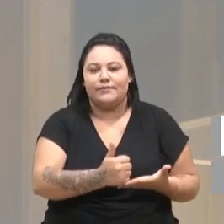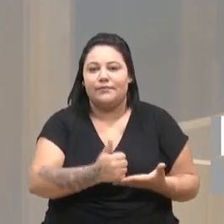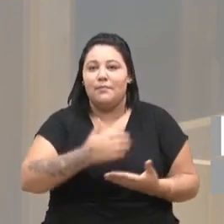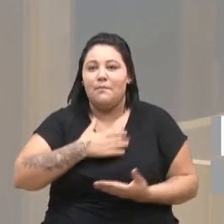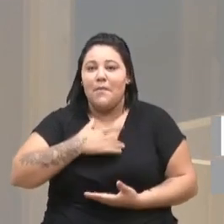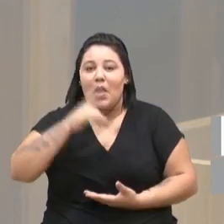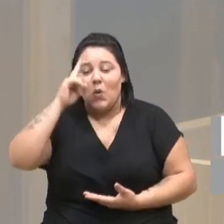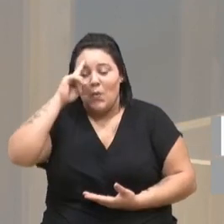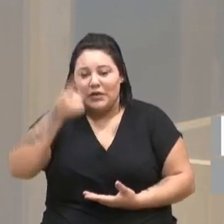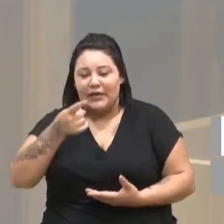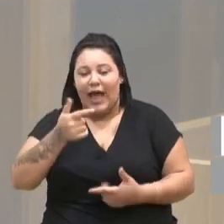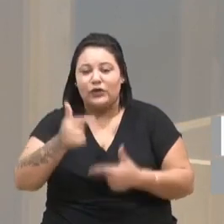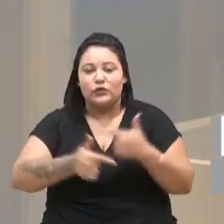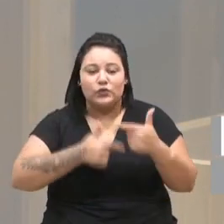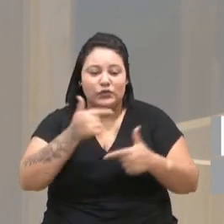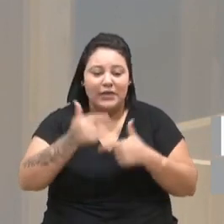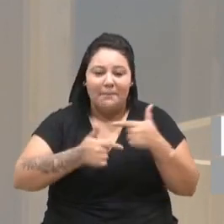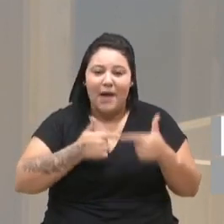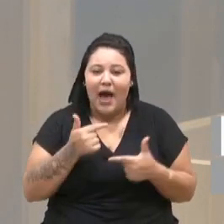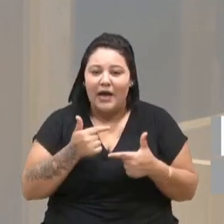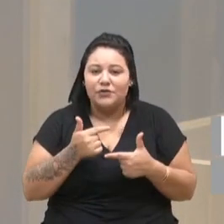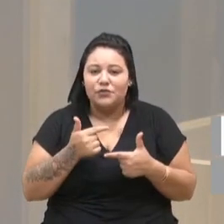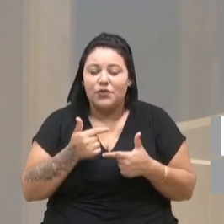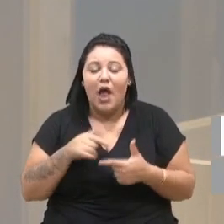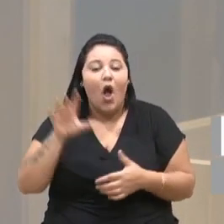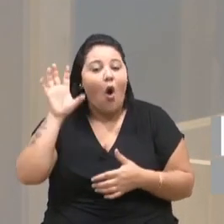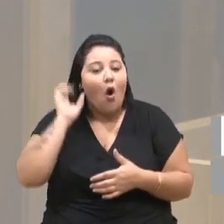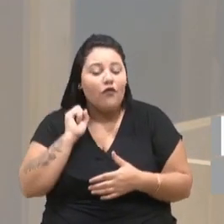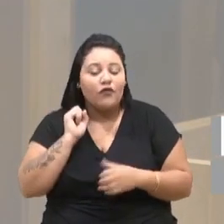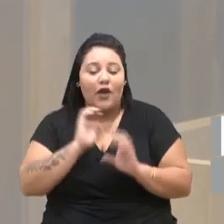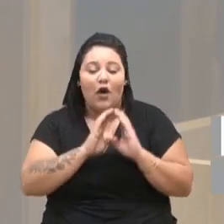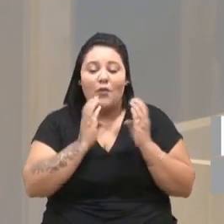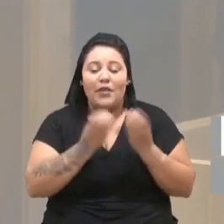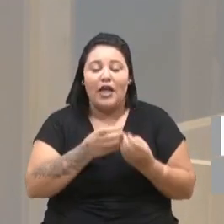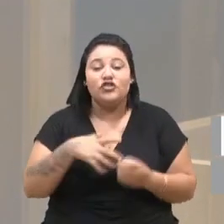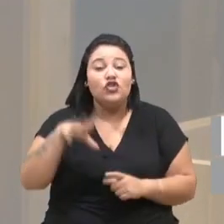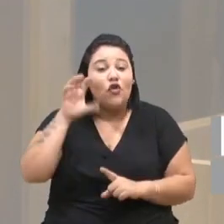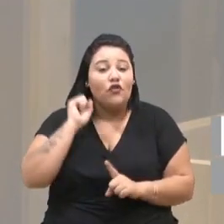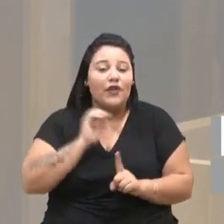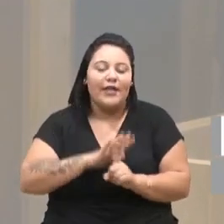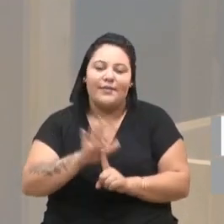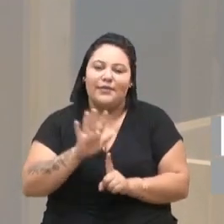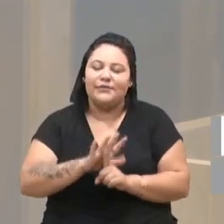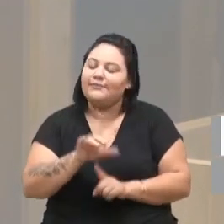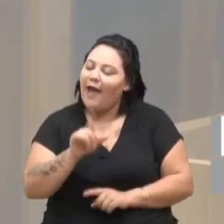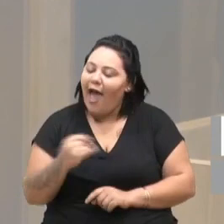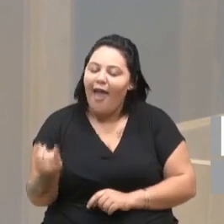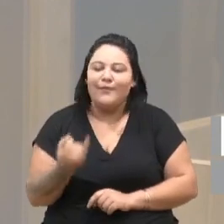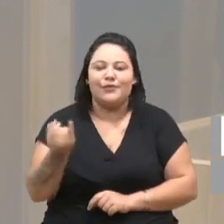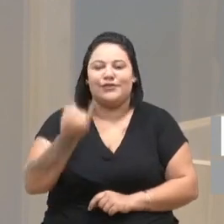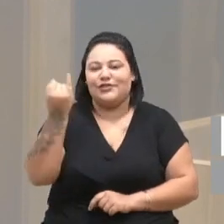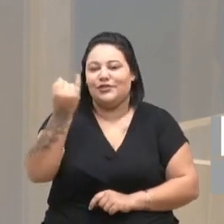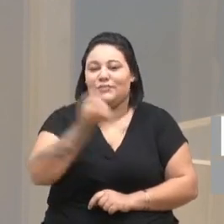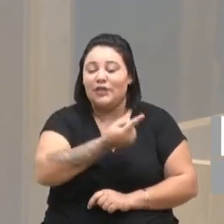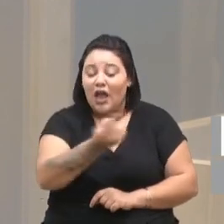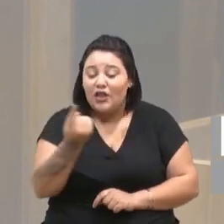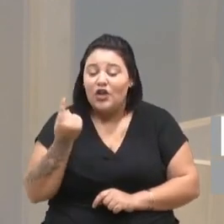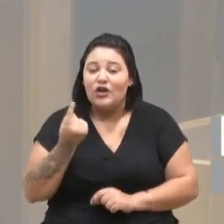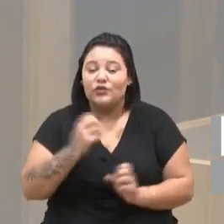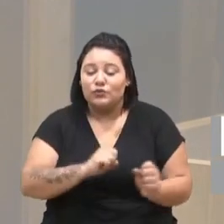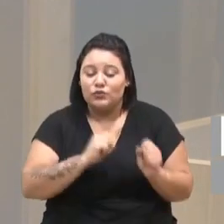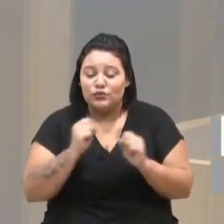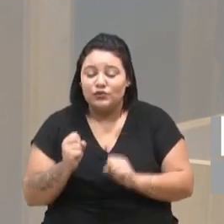pela comunidade e ouvir as demandas é um ponto assertivo para que possamos ser